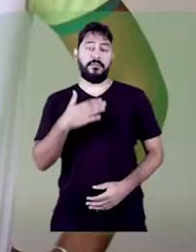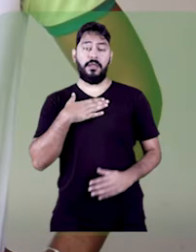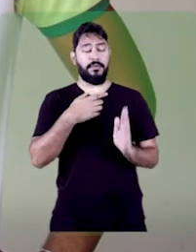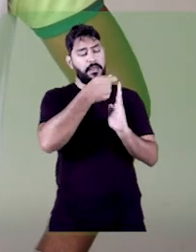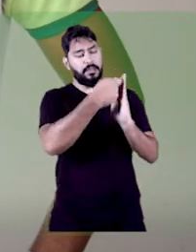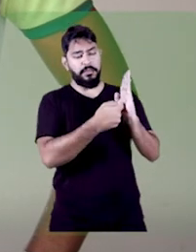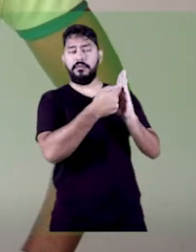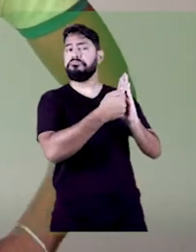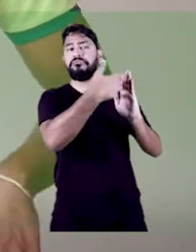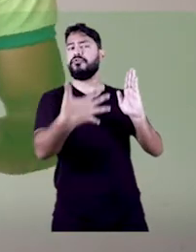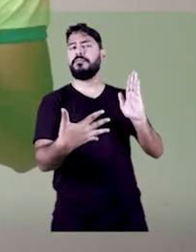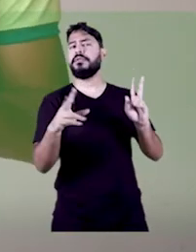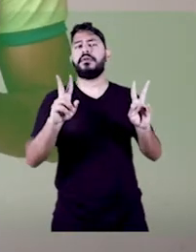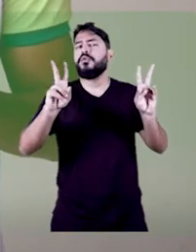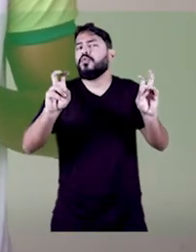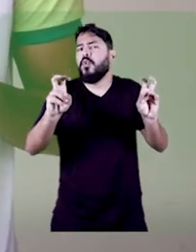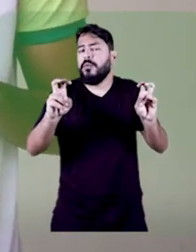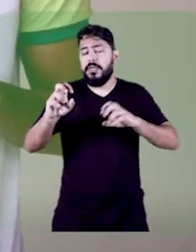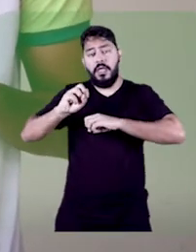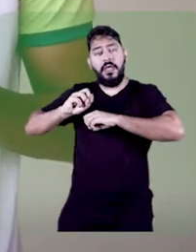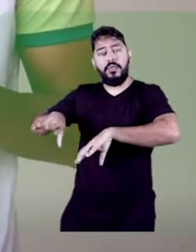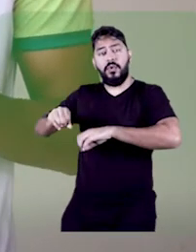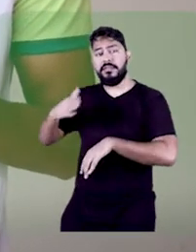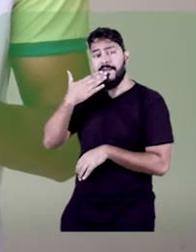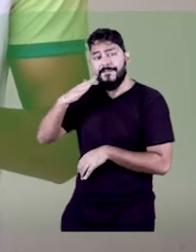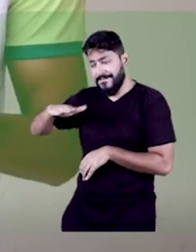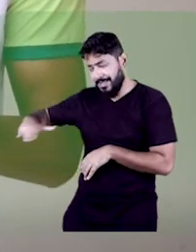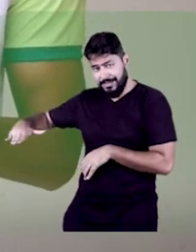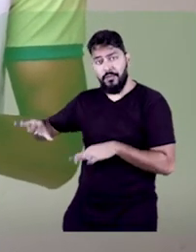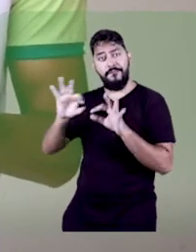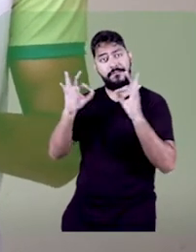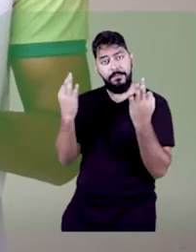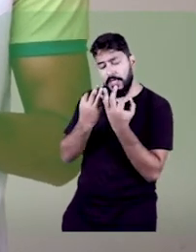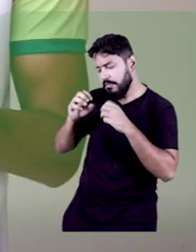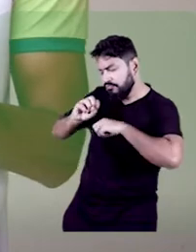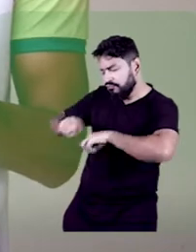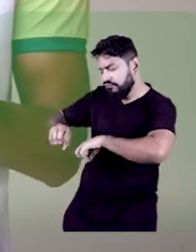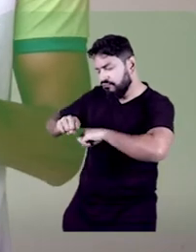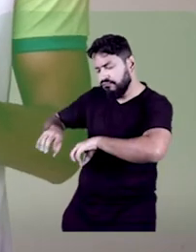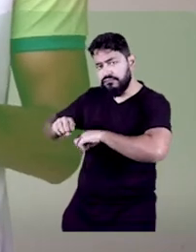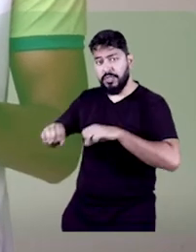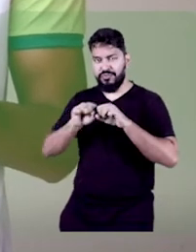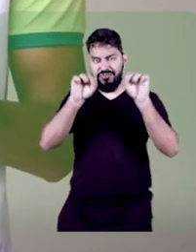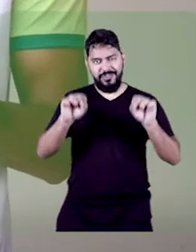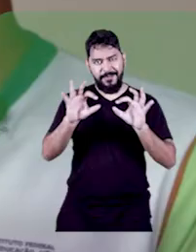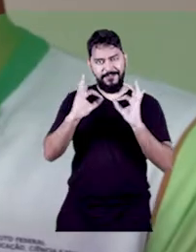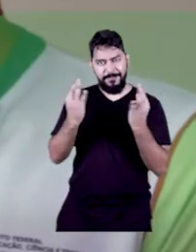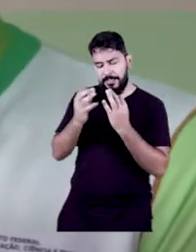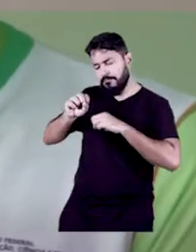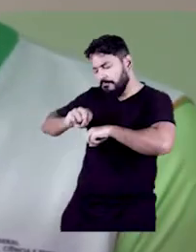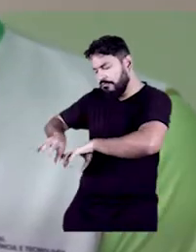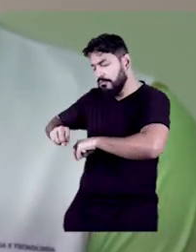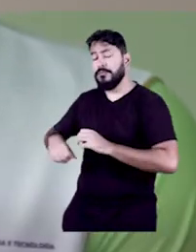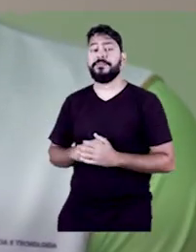A minha redação, ela fala muito sobre a educação infantil, que vem da família, do sistema familiar. A